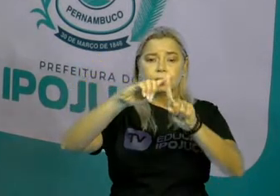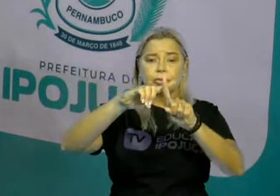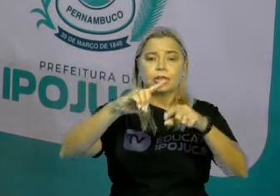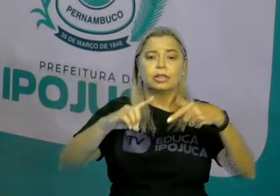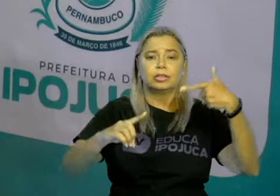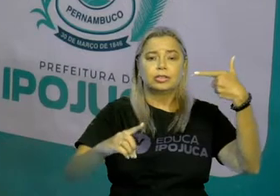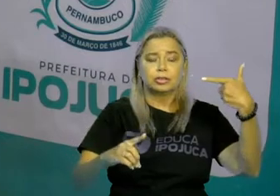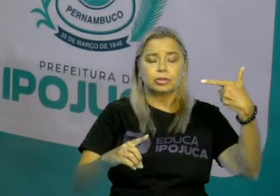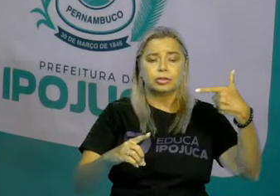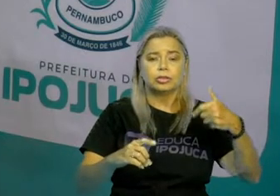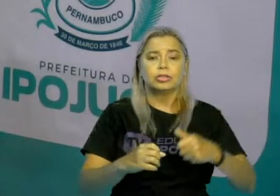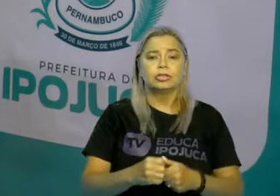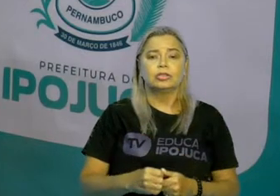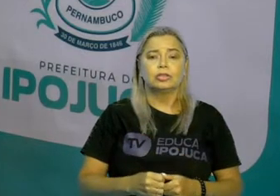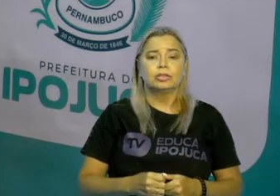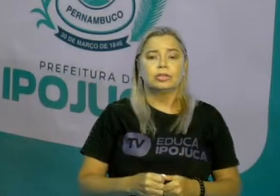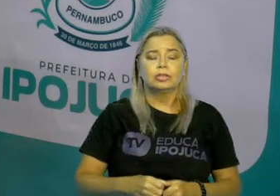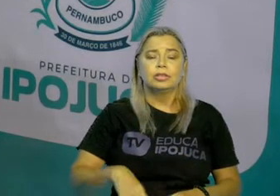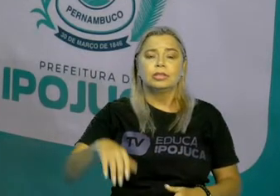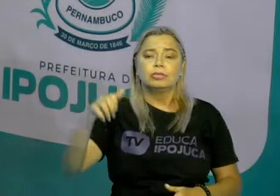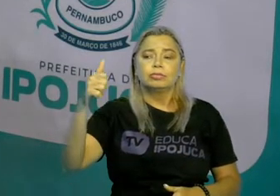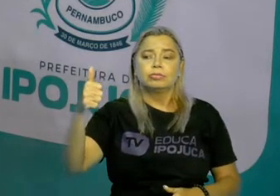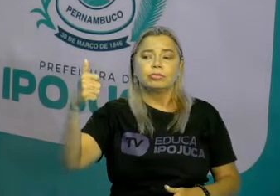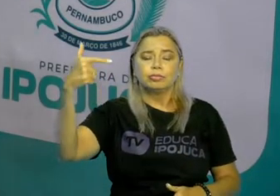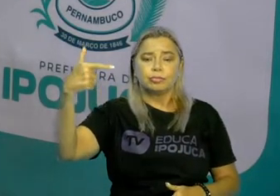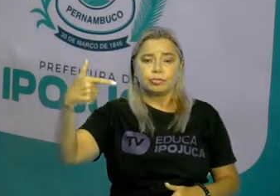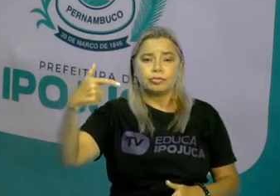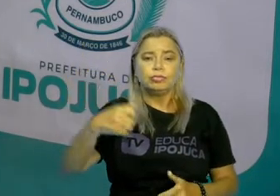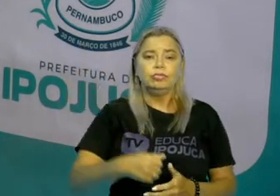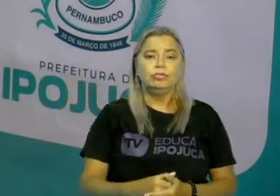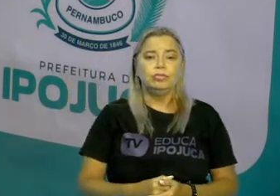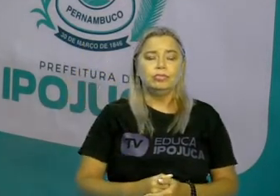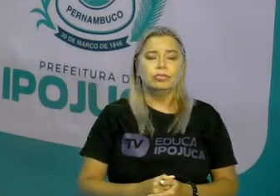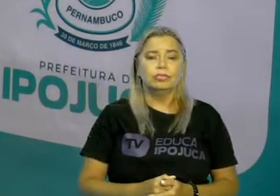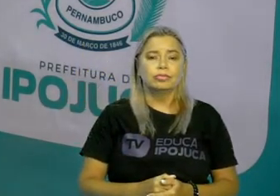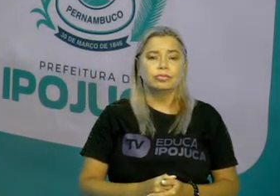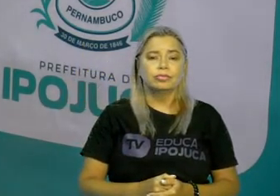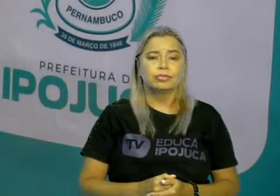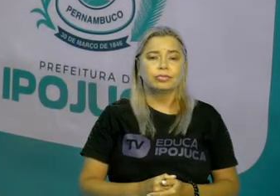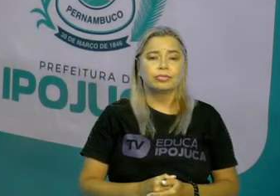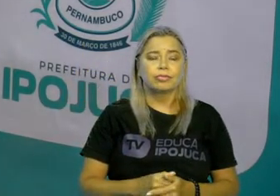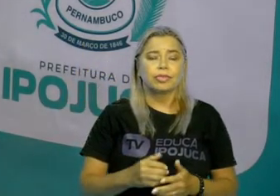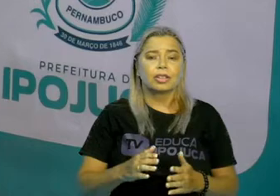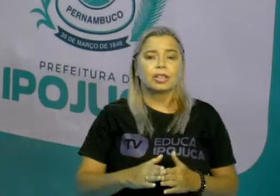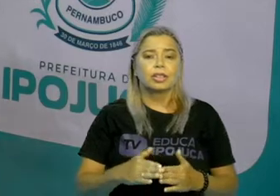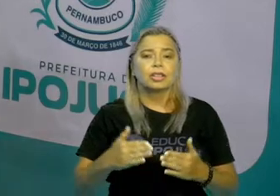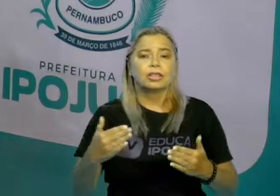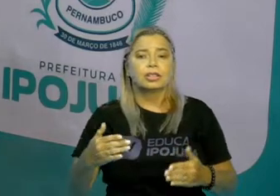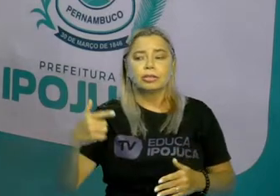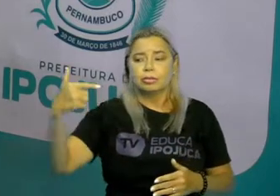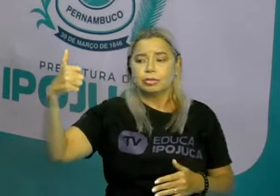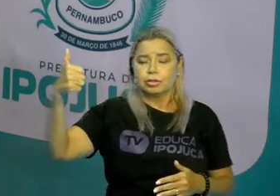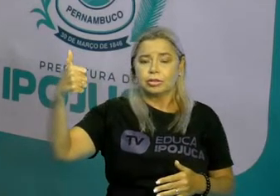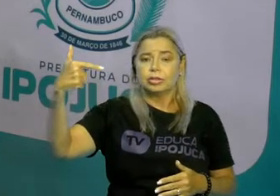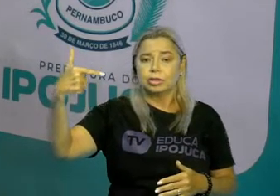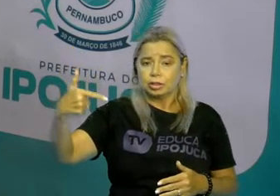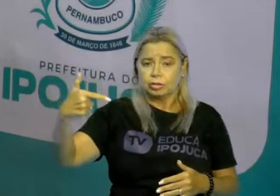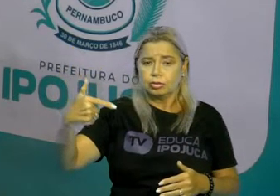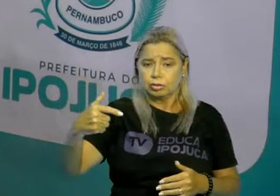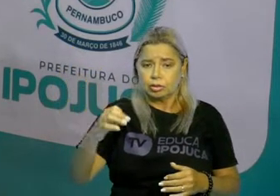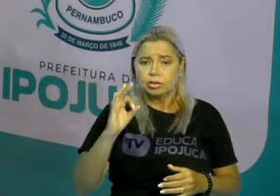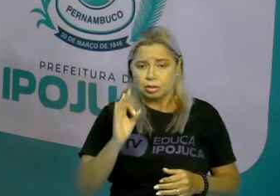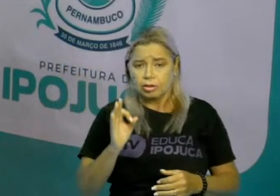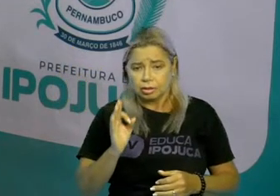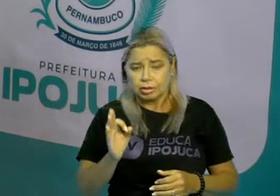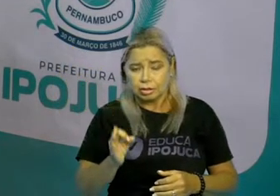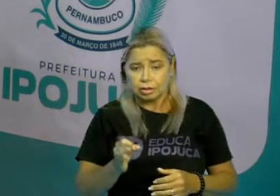2 a onze doze no primeira pa na primeira na segunda parte a gente já tem o que fazer não é isso pessoal